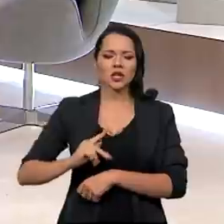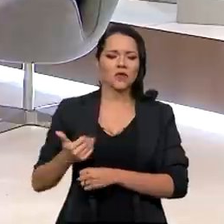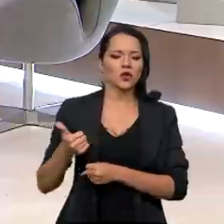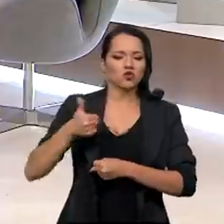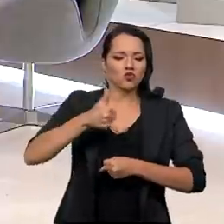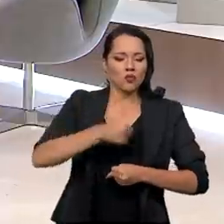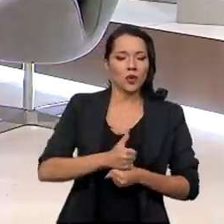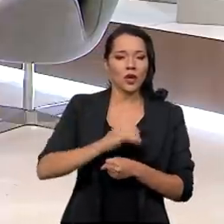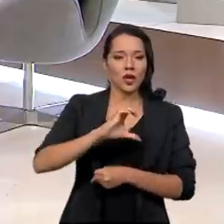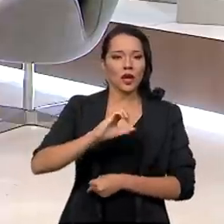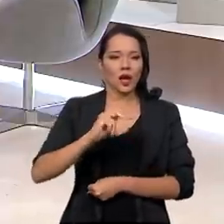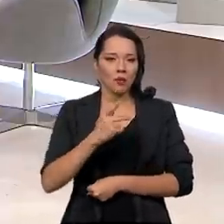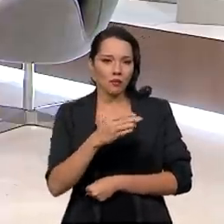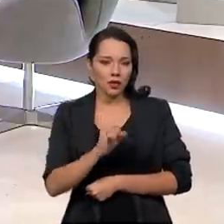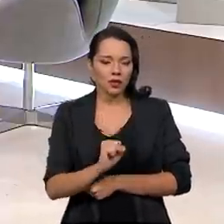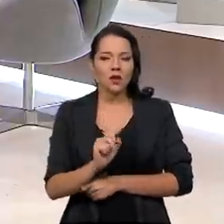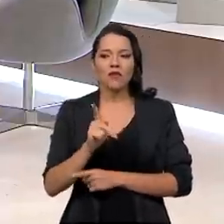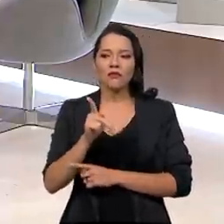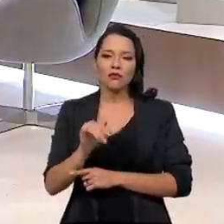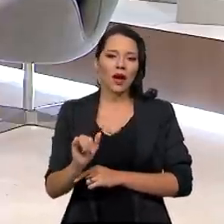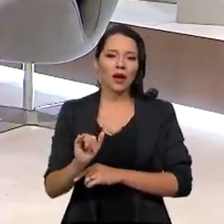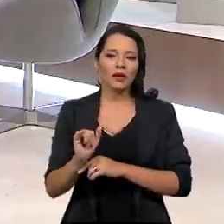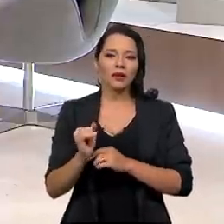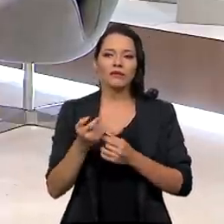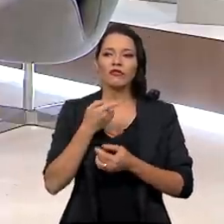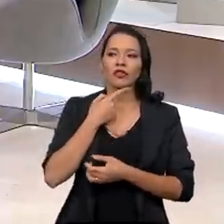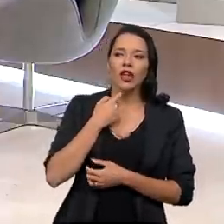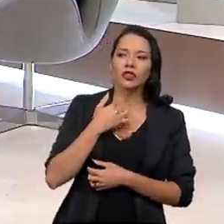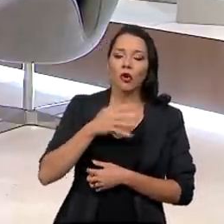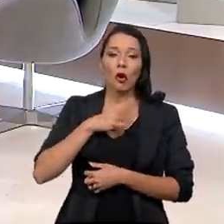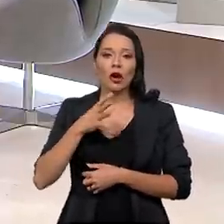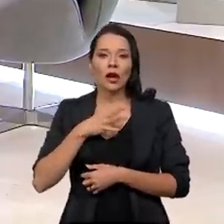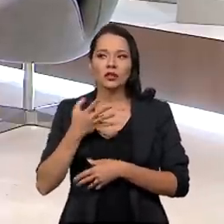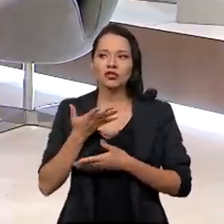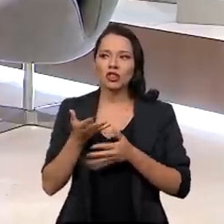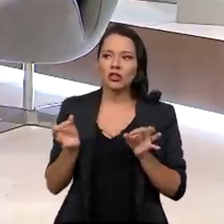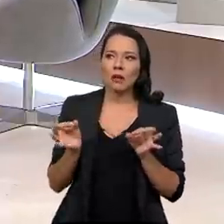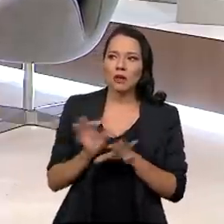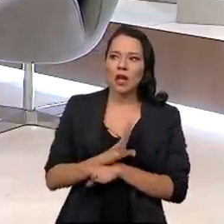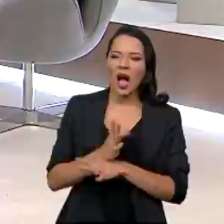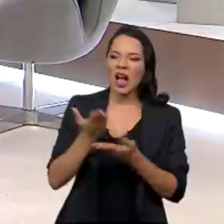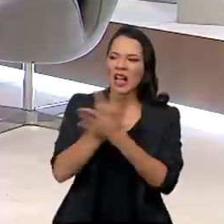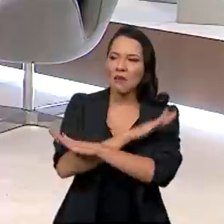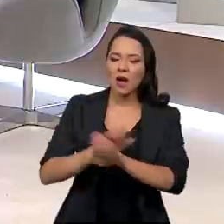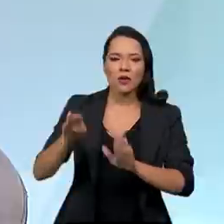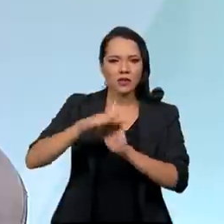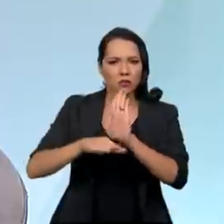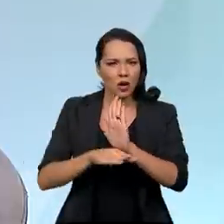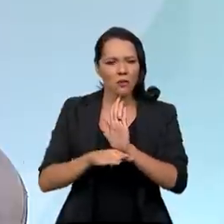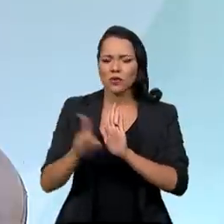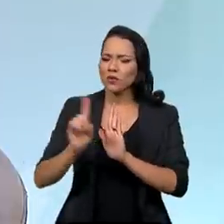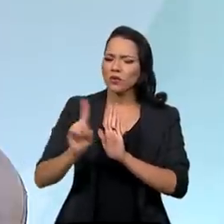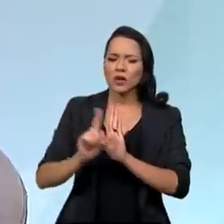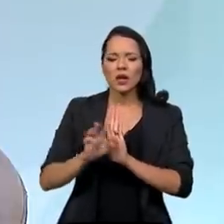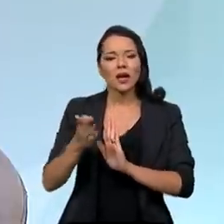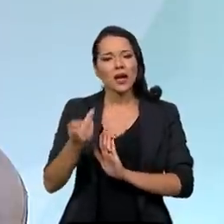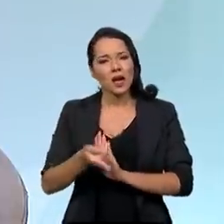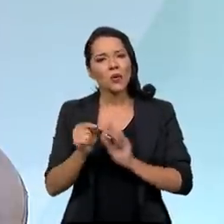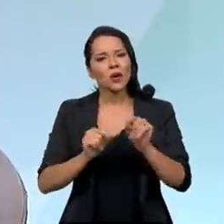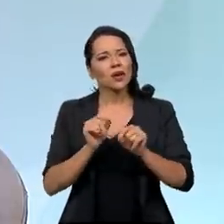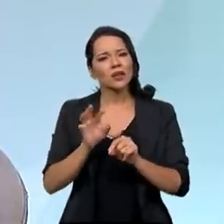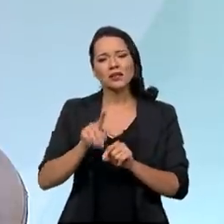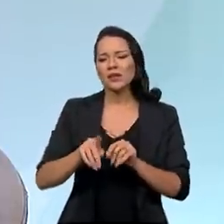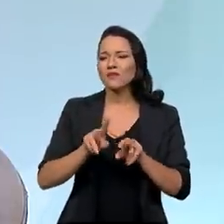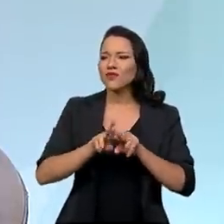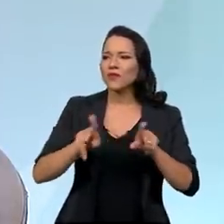assumir a CAPES terá nem vontade nem coragem de terminar com esses programas históricos. São o PIBID,